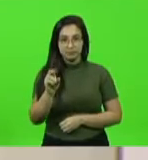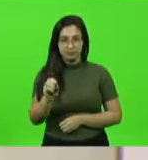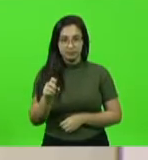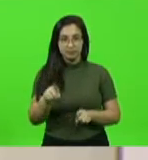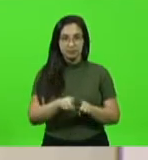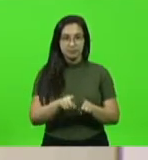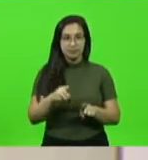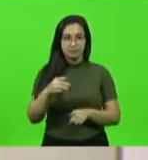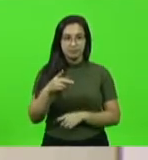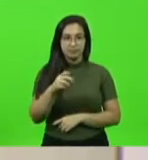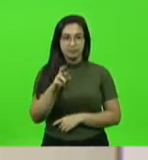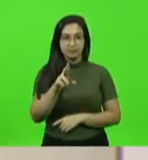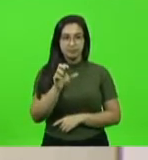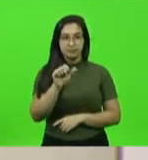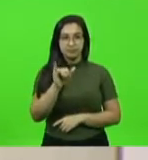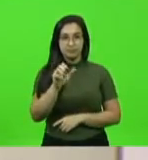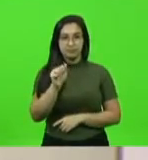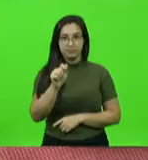Em discussão.